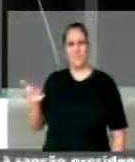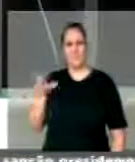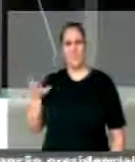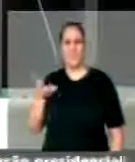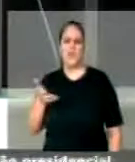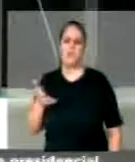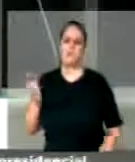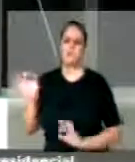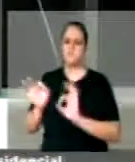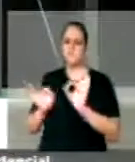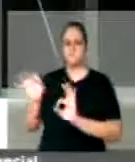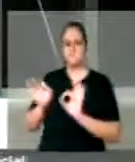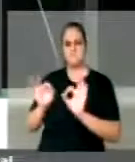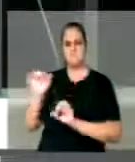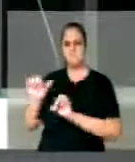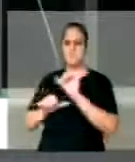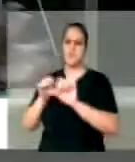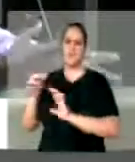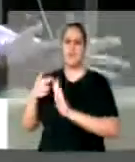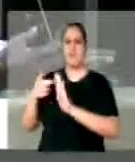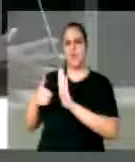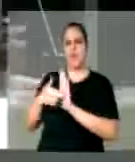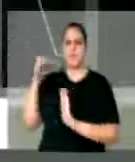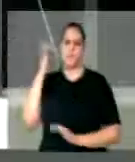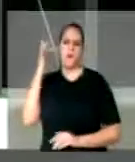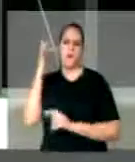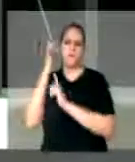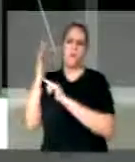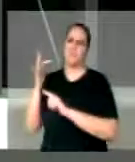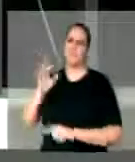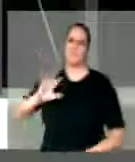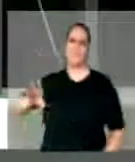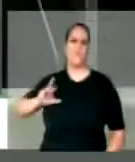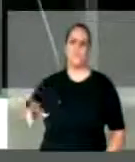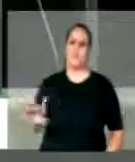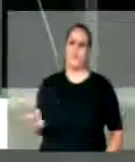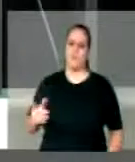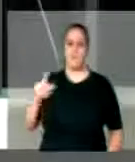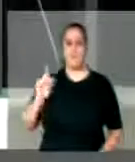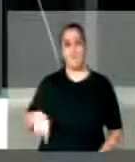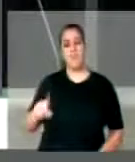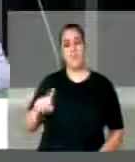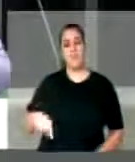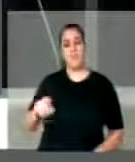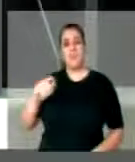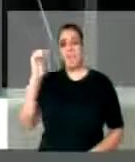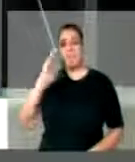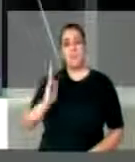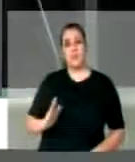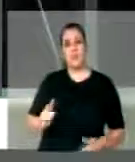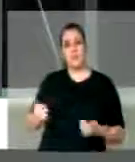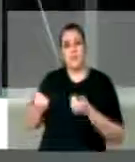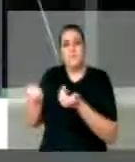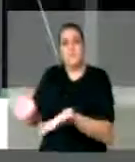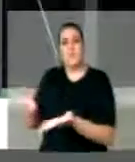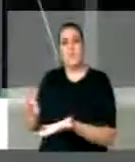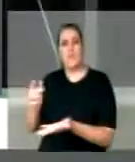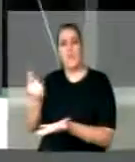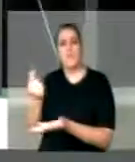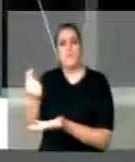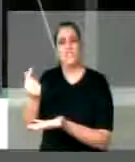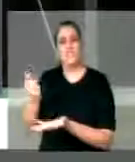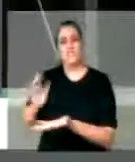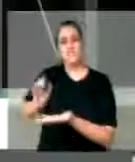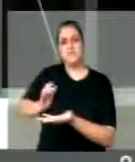mais é do que entregar esse nosso país. Já está entregando. Eles não querem de forma